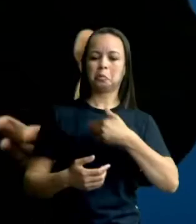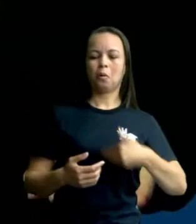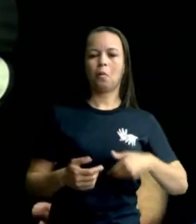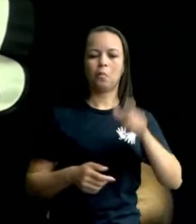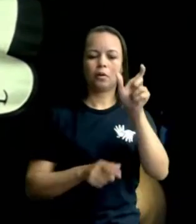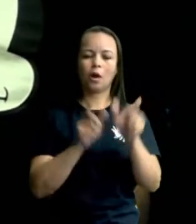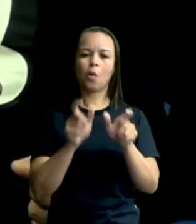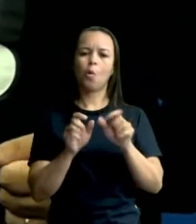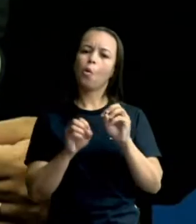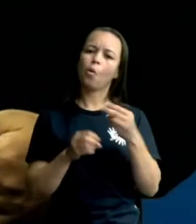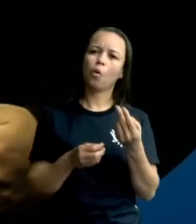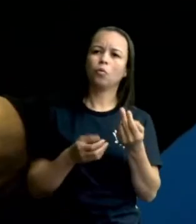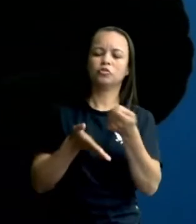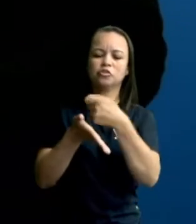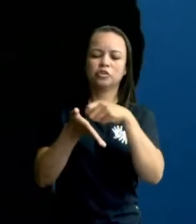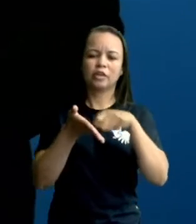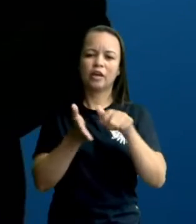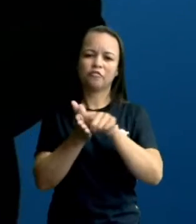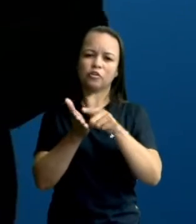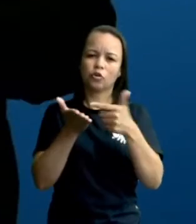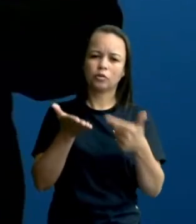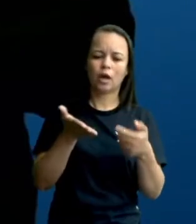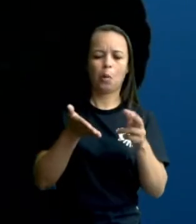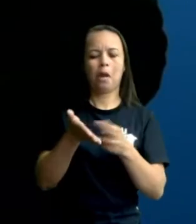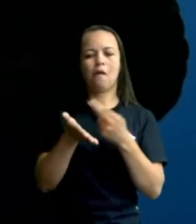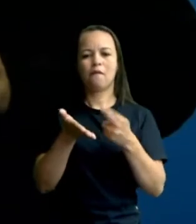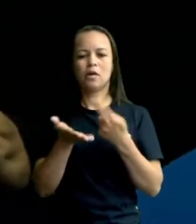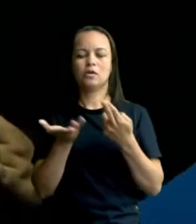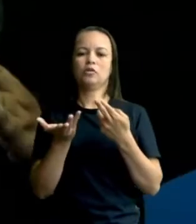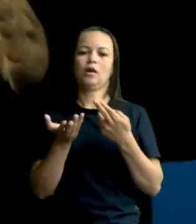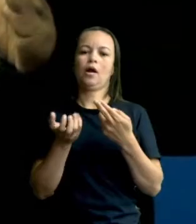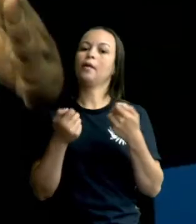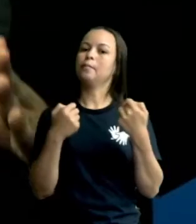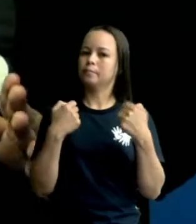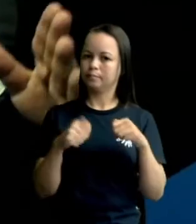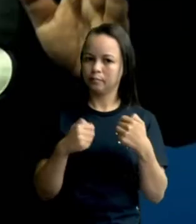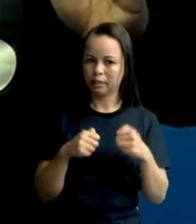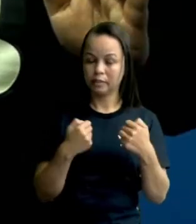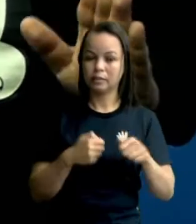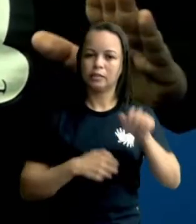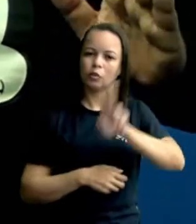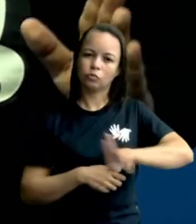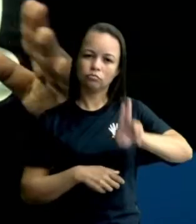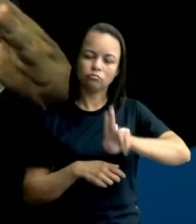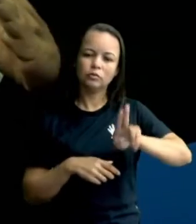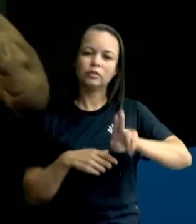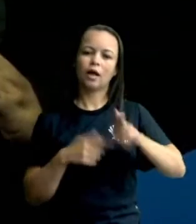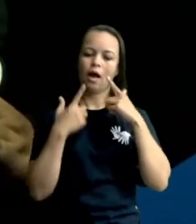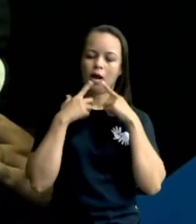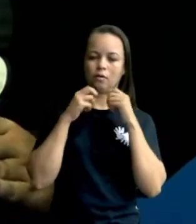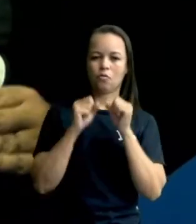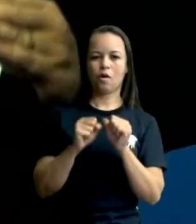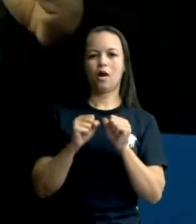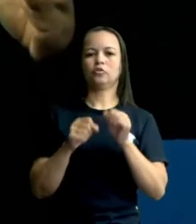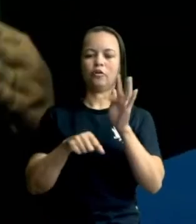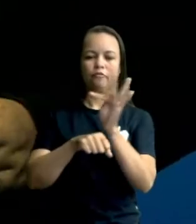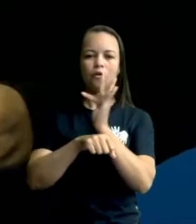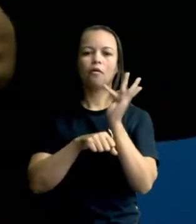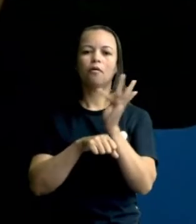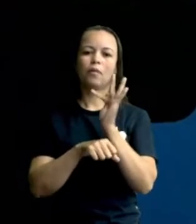para um jornal, escrever um texto para uma revista, aí devemos utilizar a linguagem